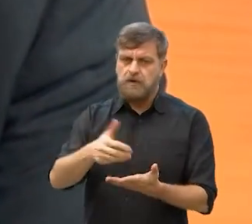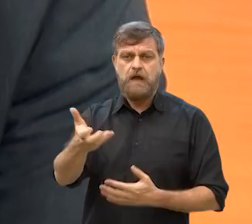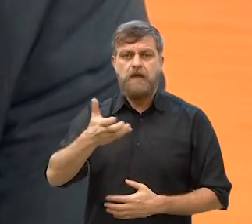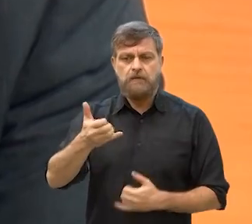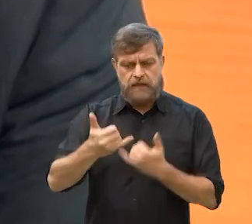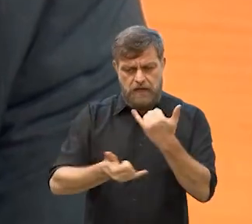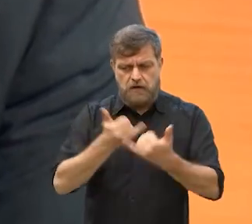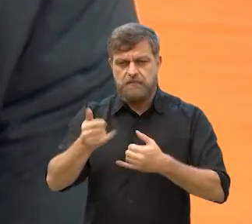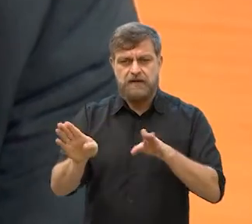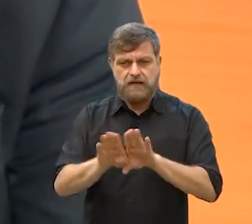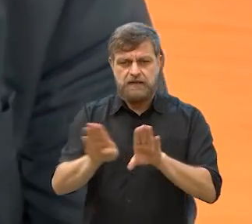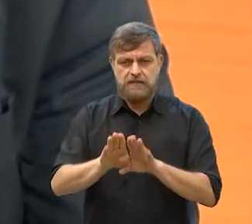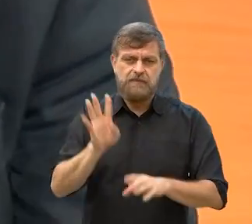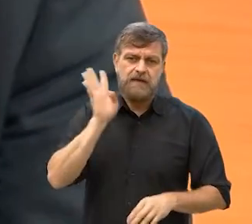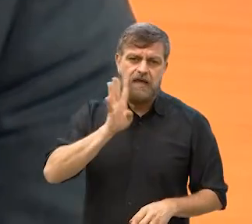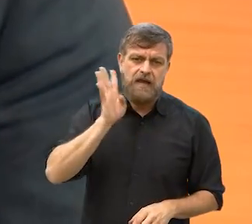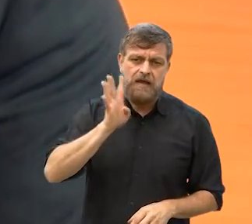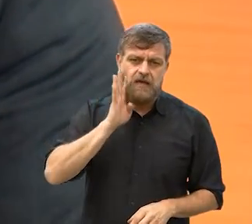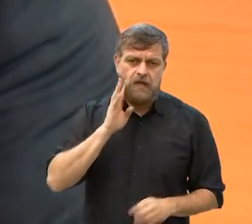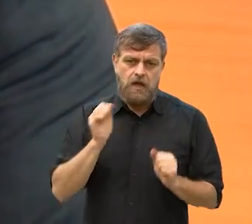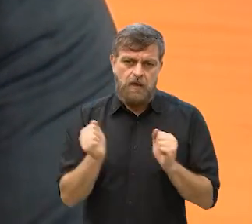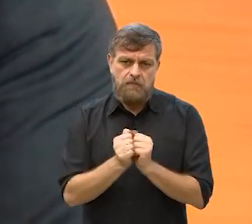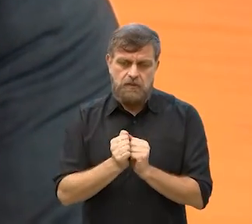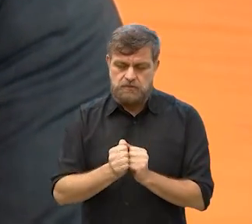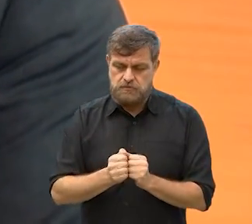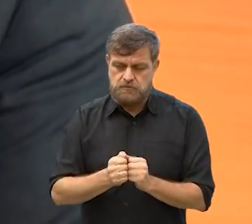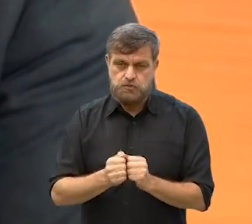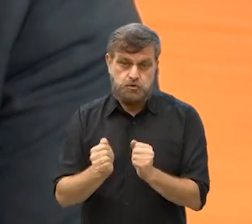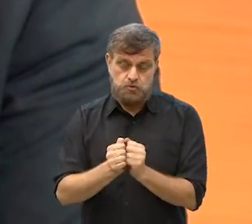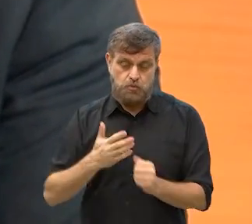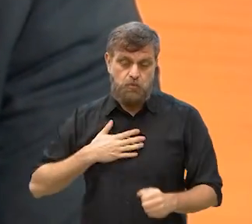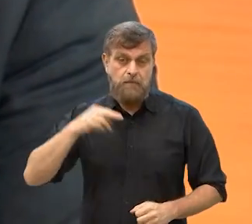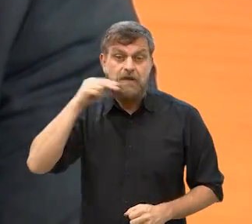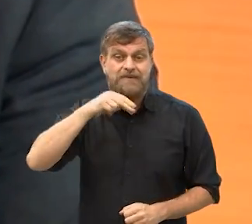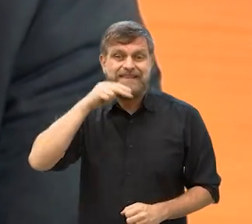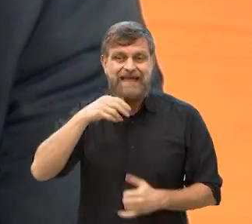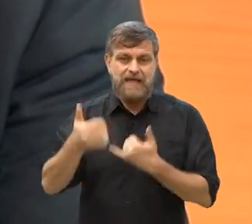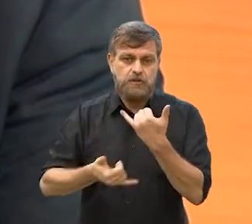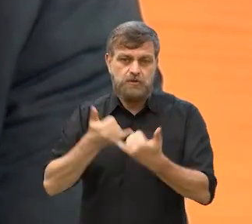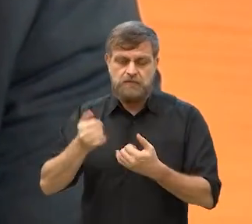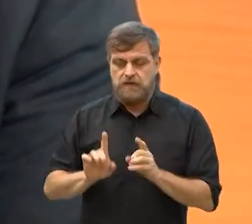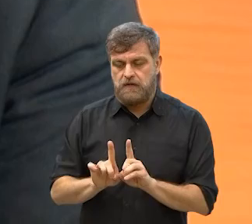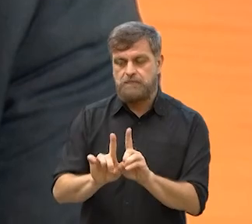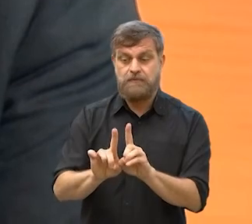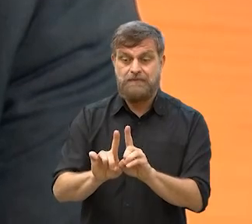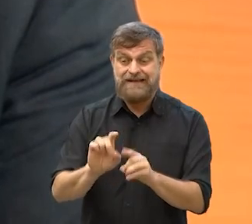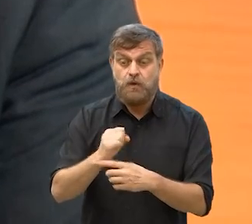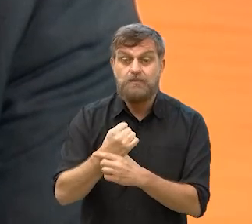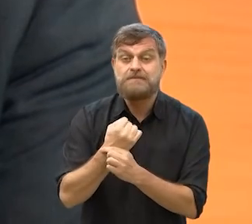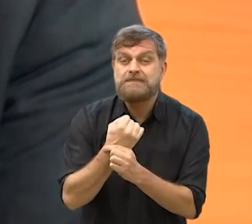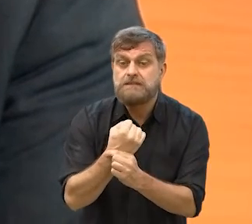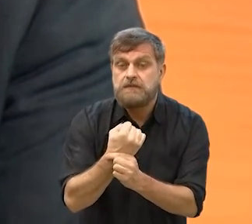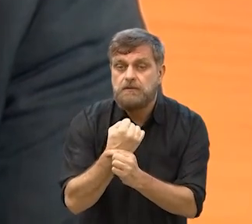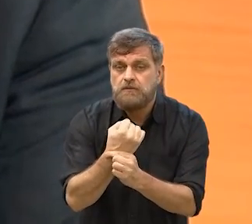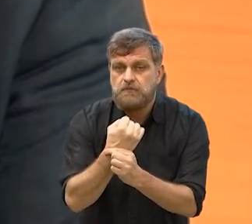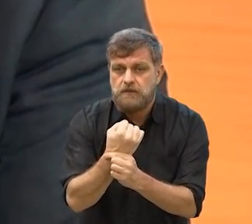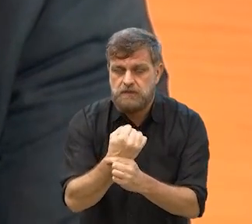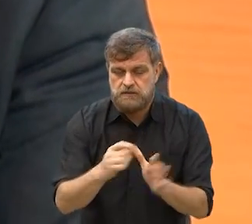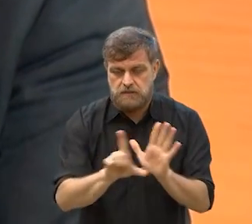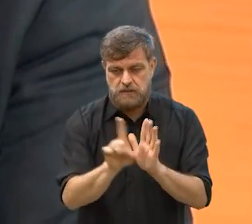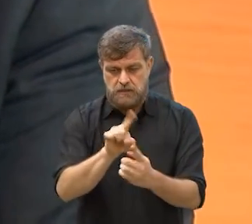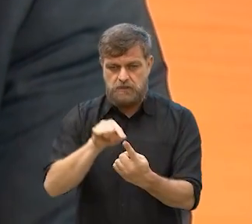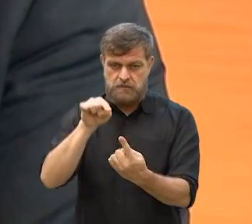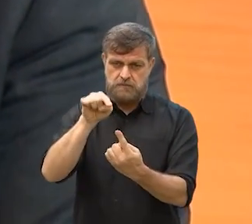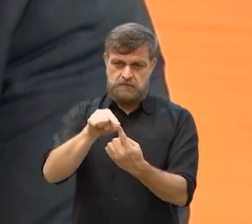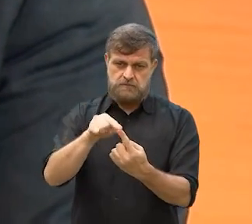soltar uma pipa, porque eu acho que isso é legal, posso brincar com o meu neto. Desde que com segurança, né? Claro, que é isso que a lei claro. Quer. O